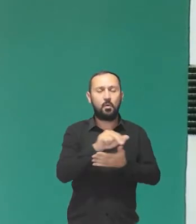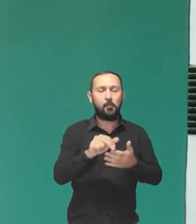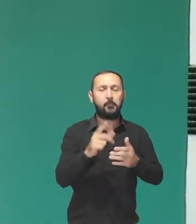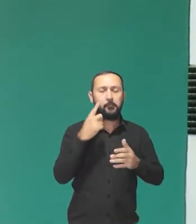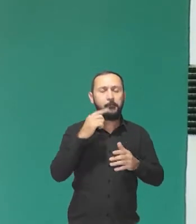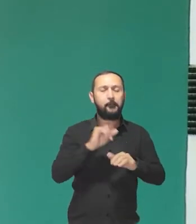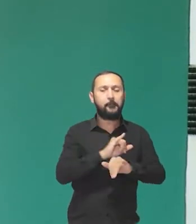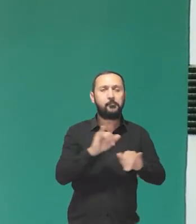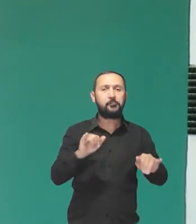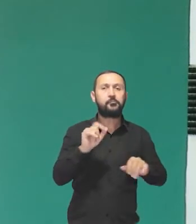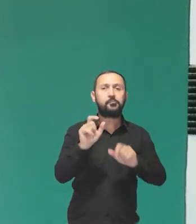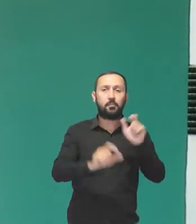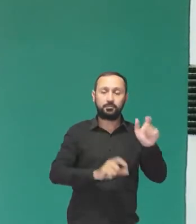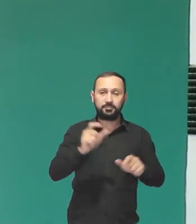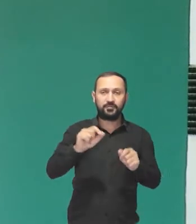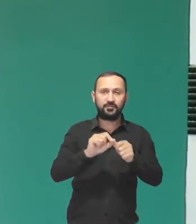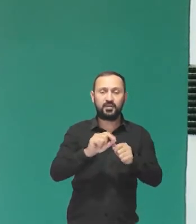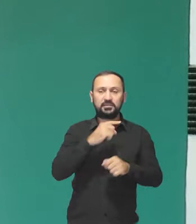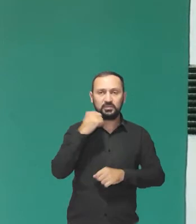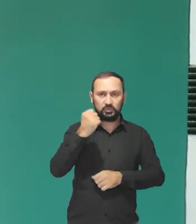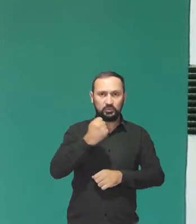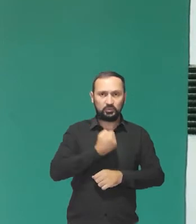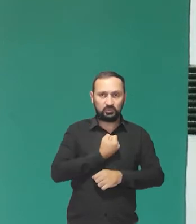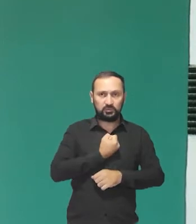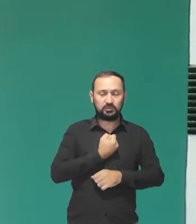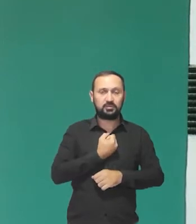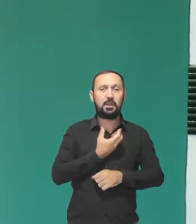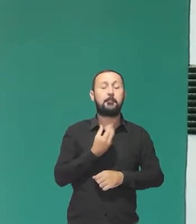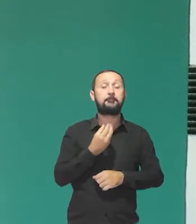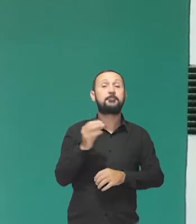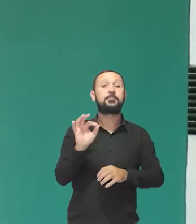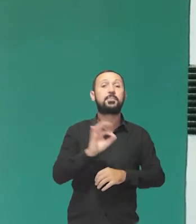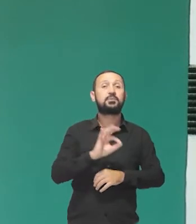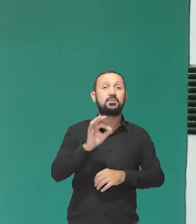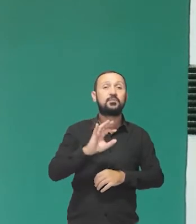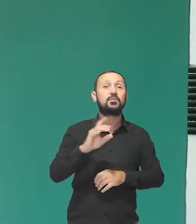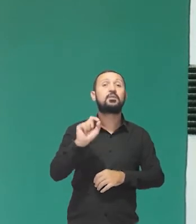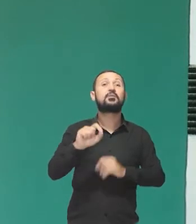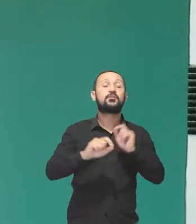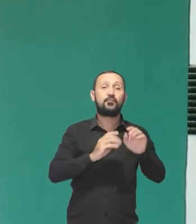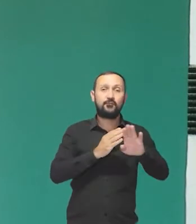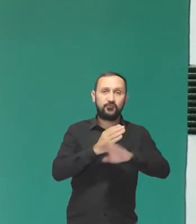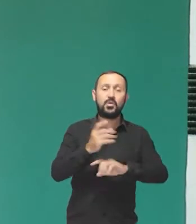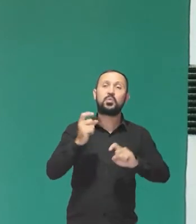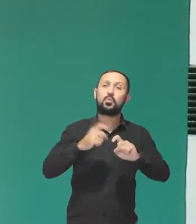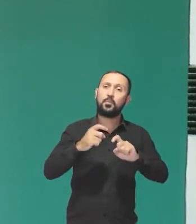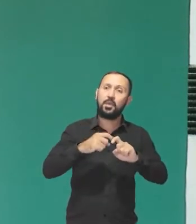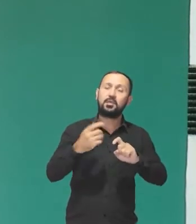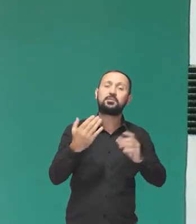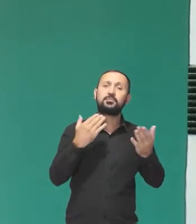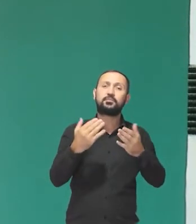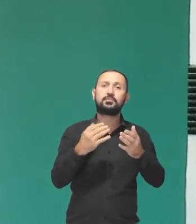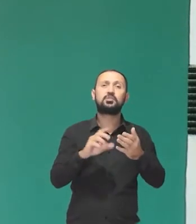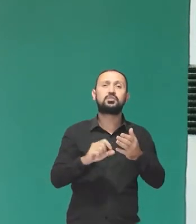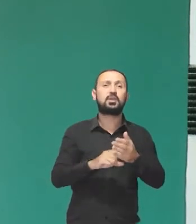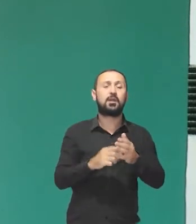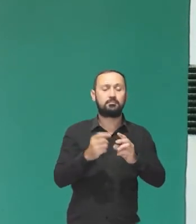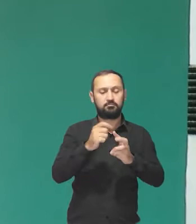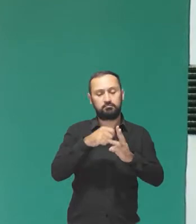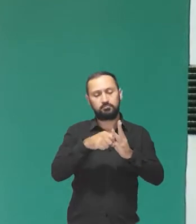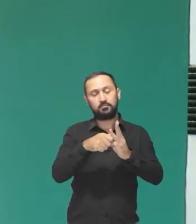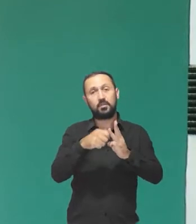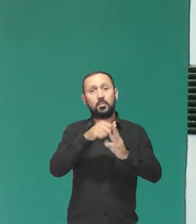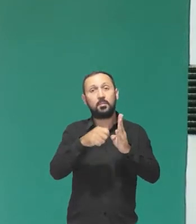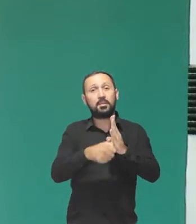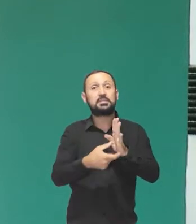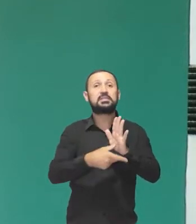livros publicados, pessoas que cometem suicídio, uma grande parte foram nos seus médicos, no psiquiatra, no psicólogo, 3, 4 meses